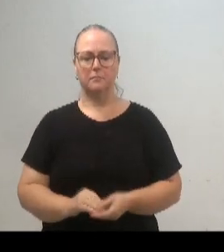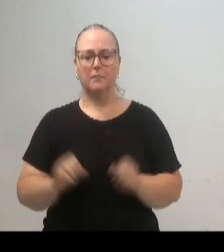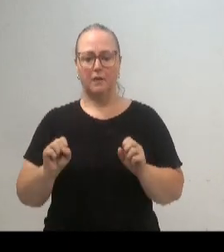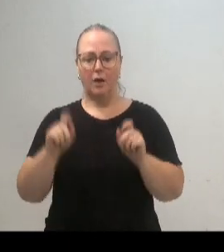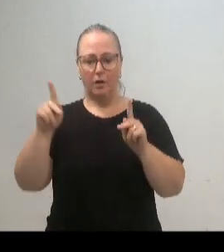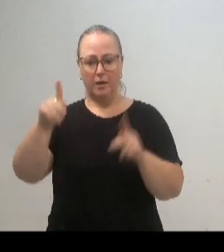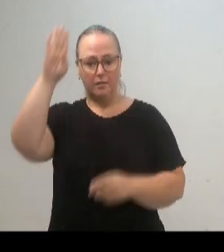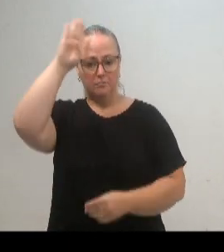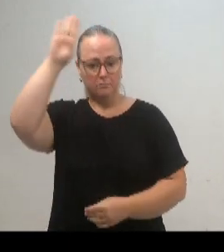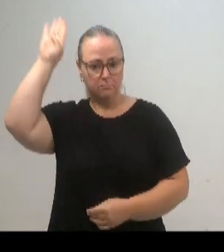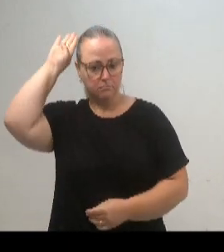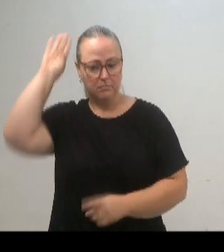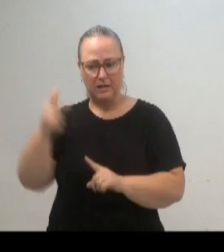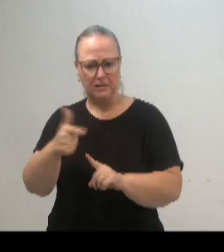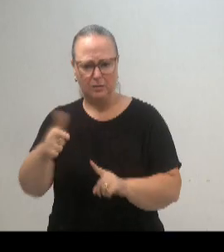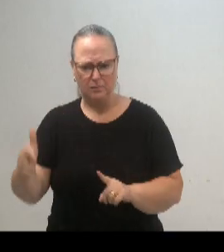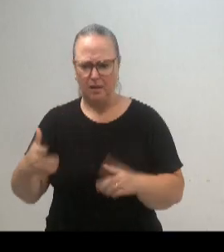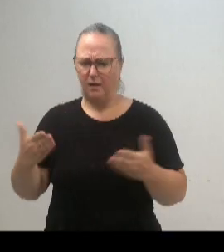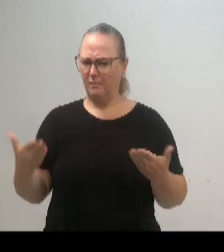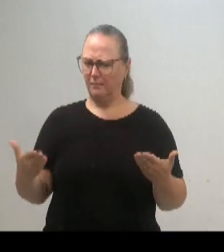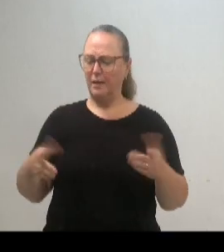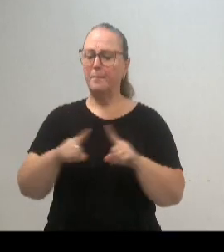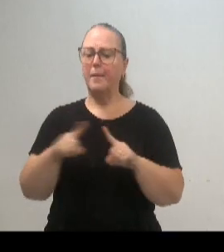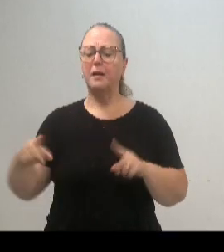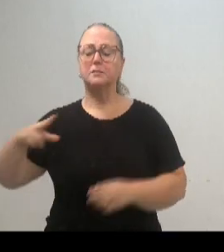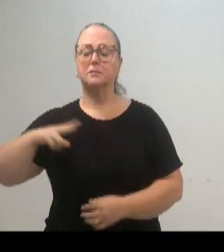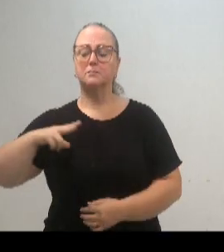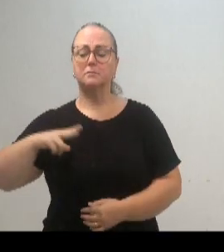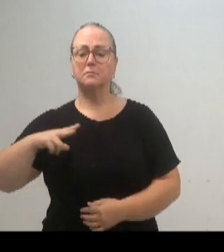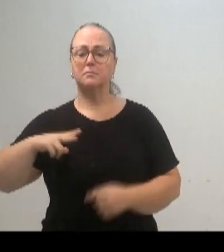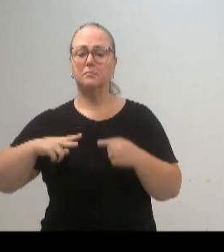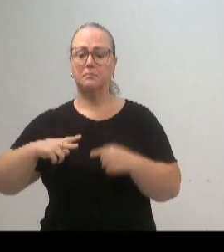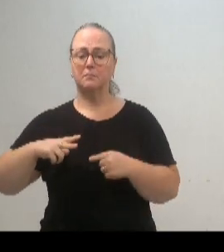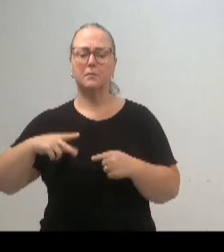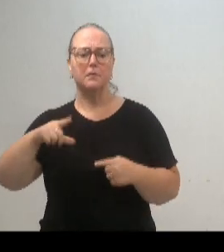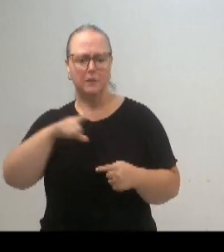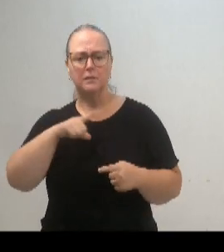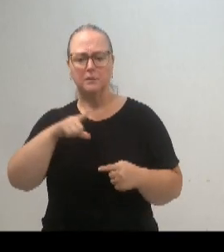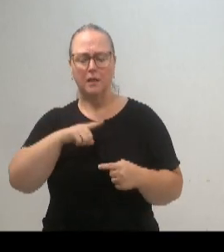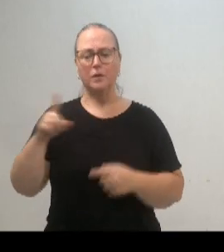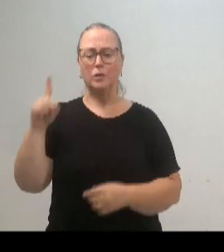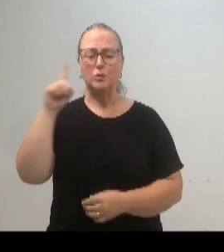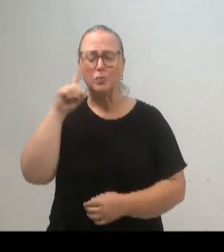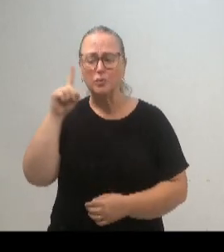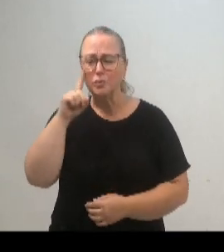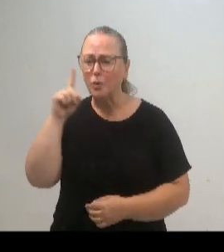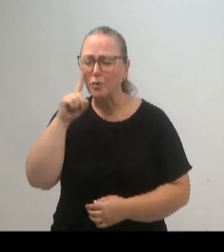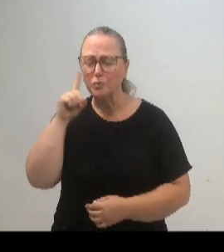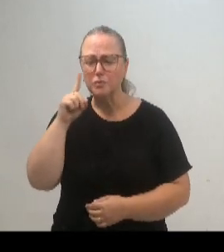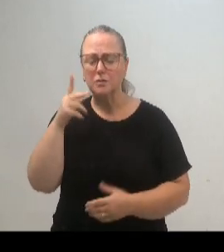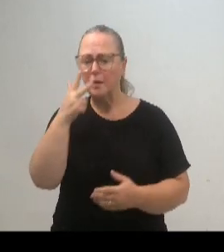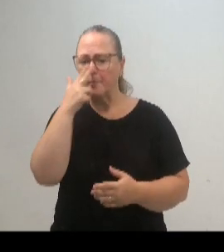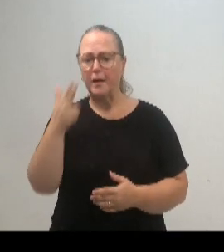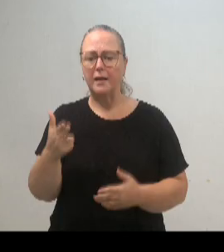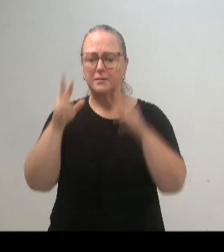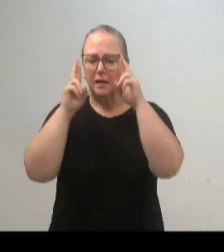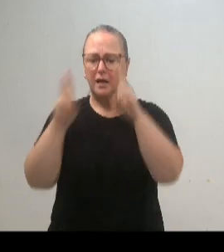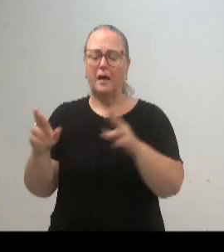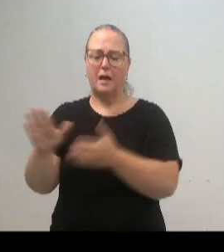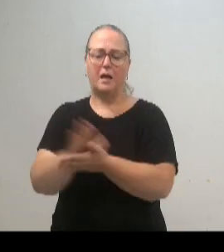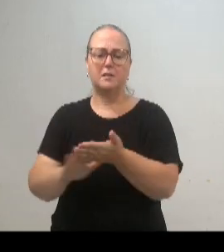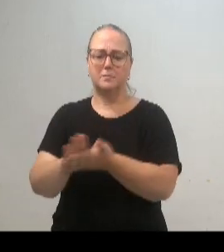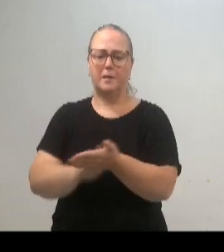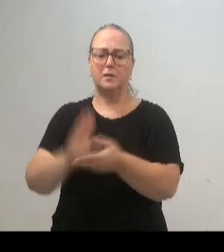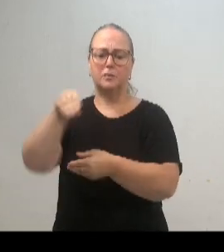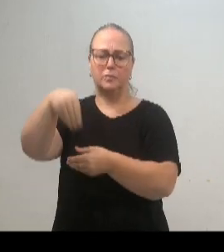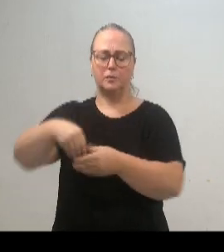eles têm o direito à privacidade e à intimidade, que diariamente são desrespeitados nas nossas escolas. Enfrentamos